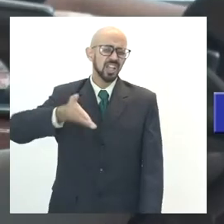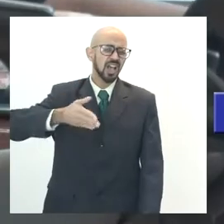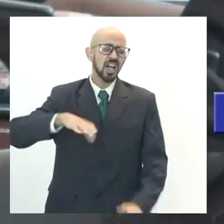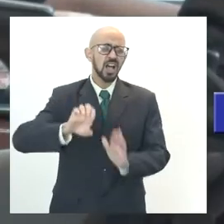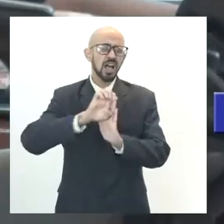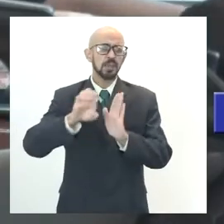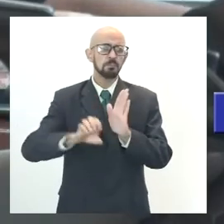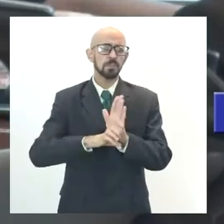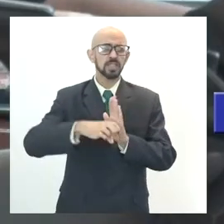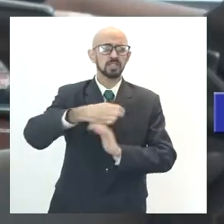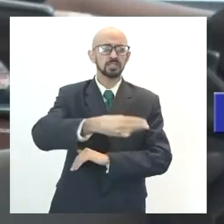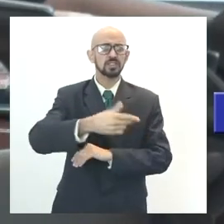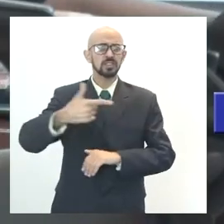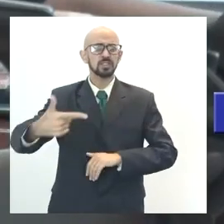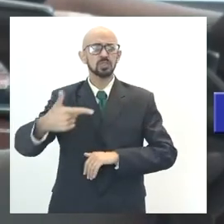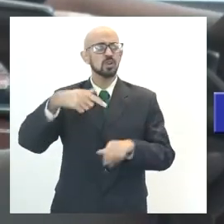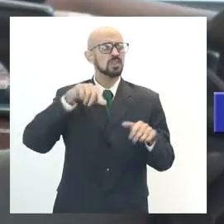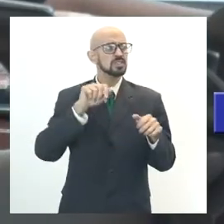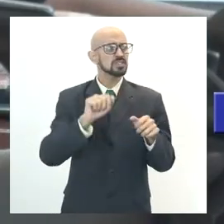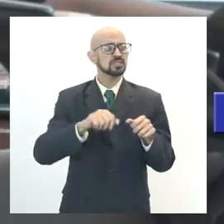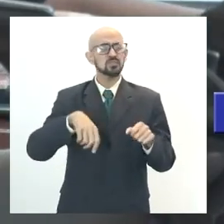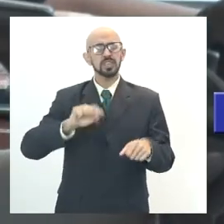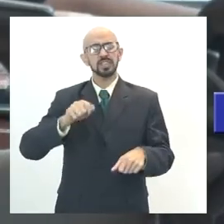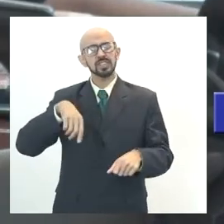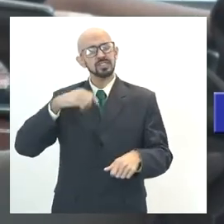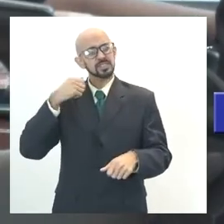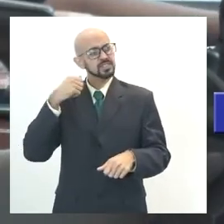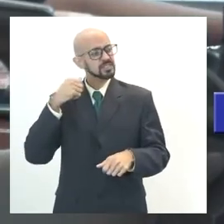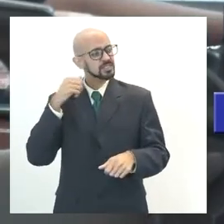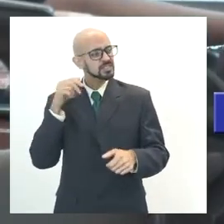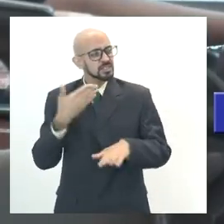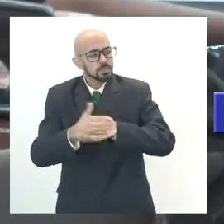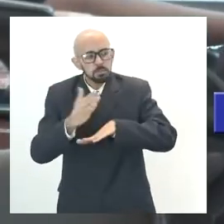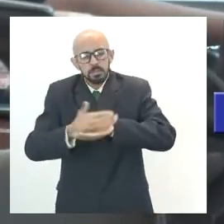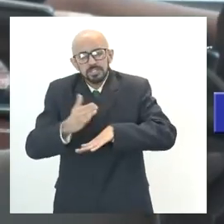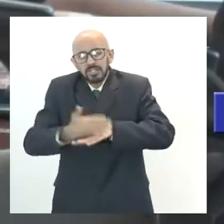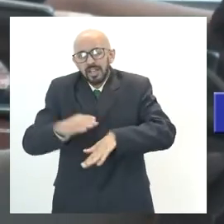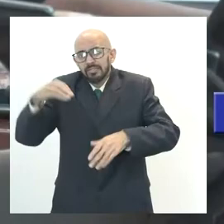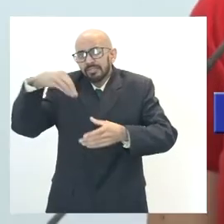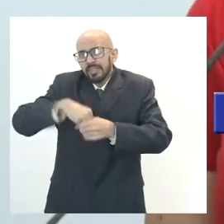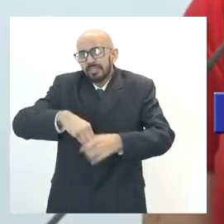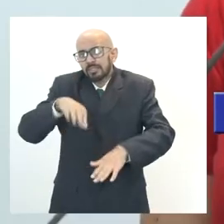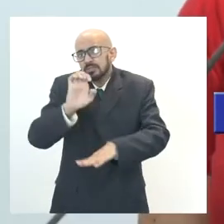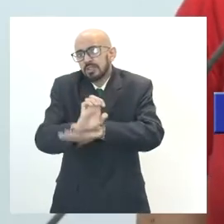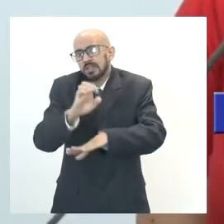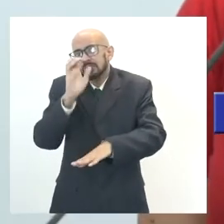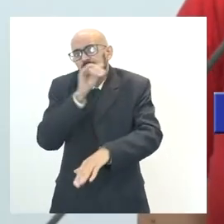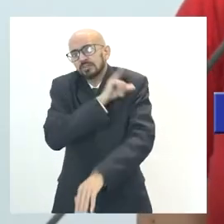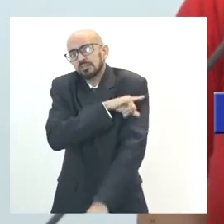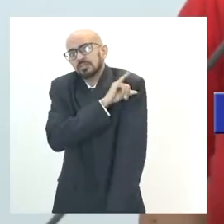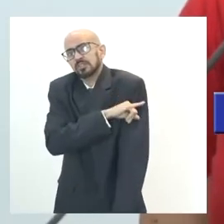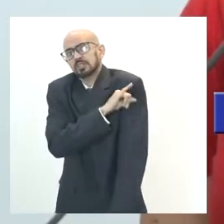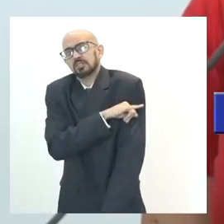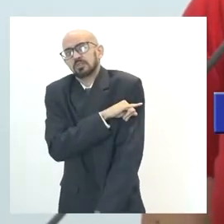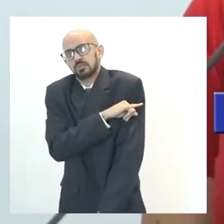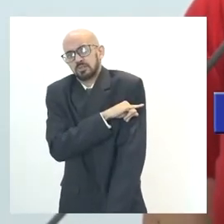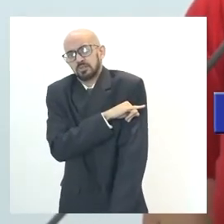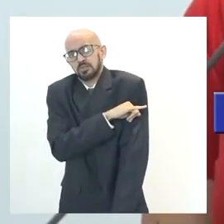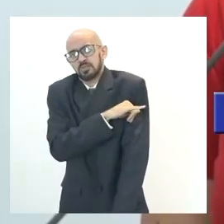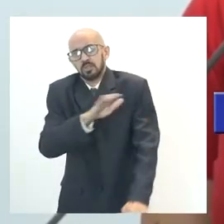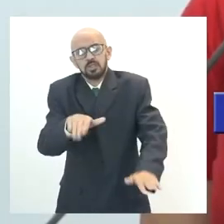32 bem paliativamente sendo implementada dentro do Estado do Rio de Janeiro Oi e aí